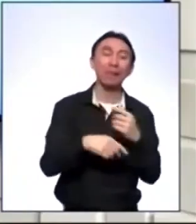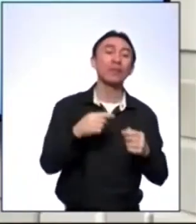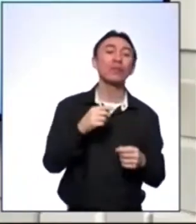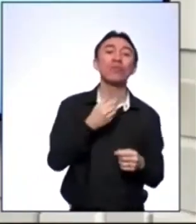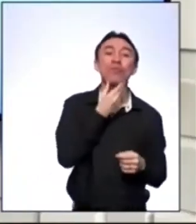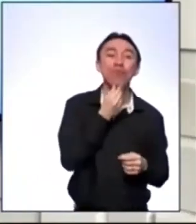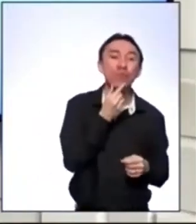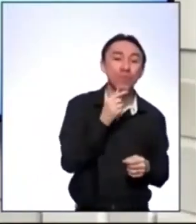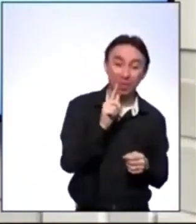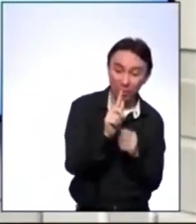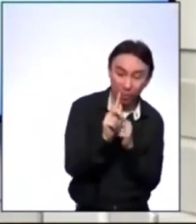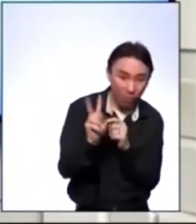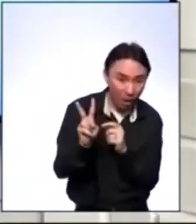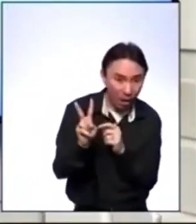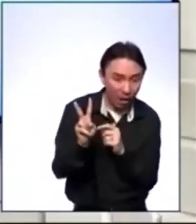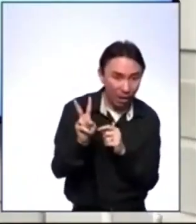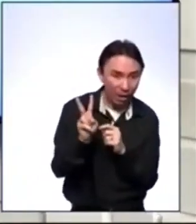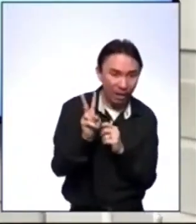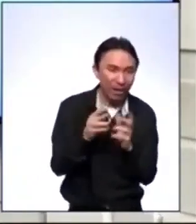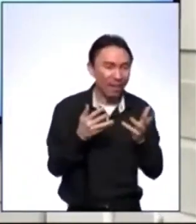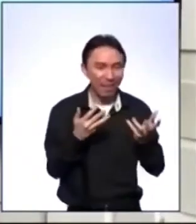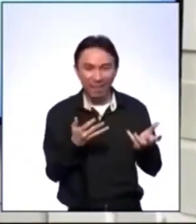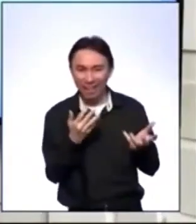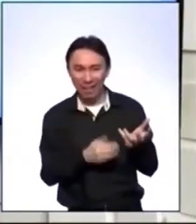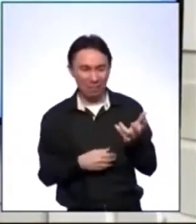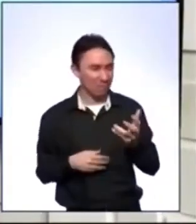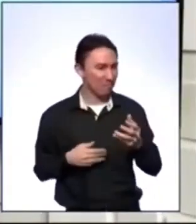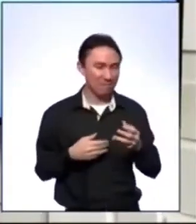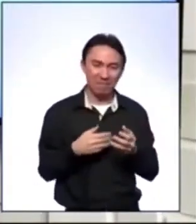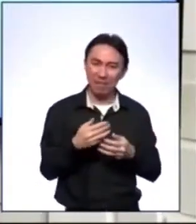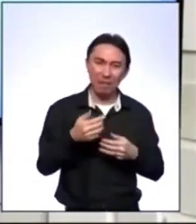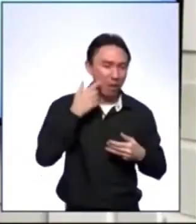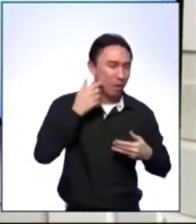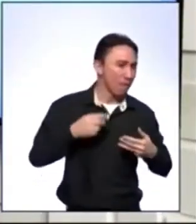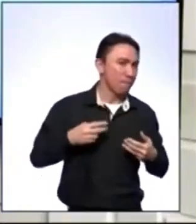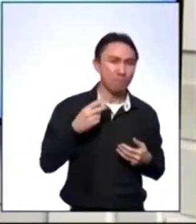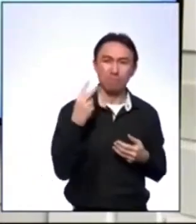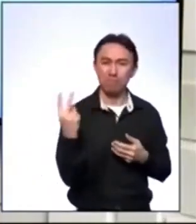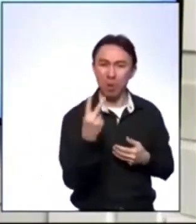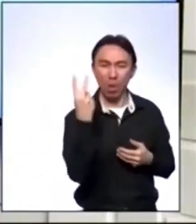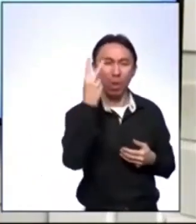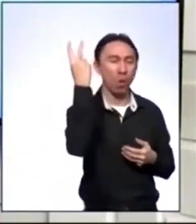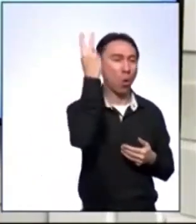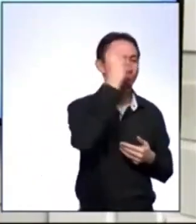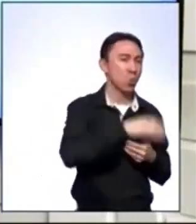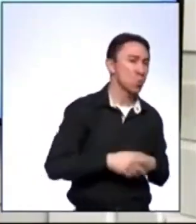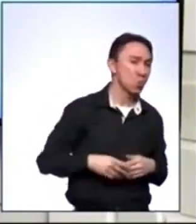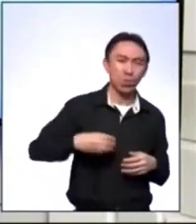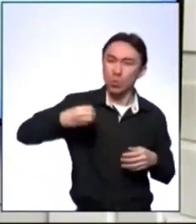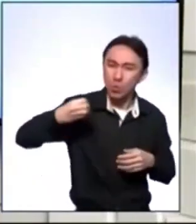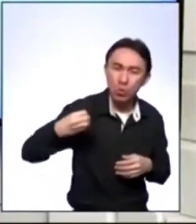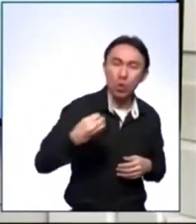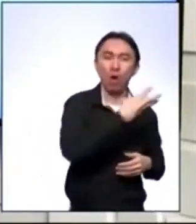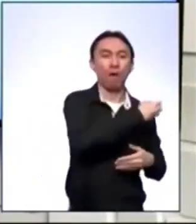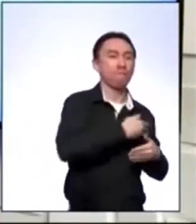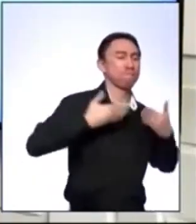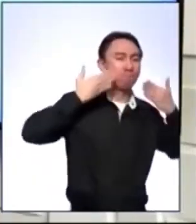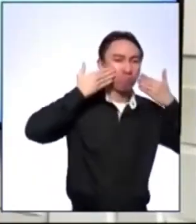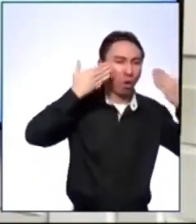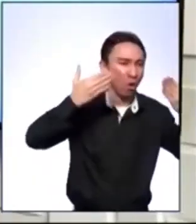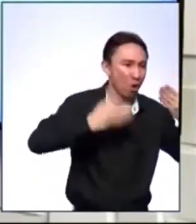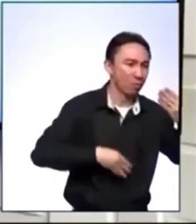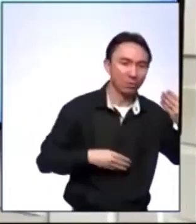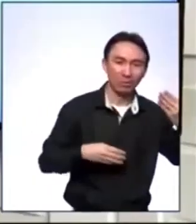está tentando construir, valorizar uma nova identidade ligada à